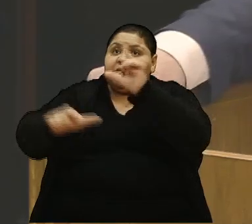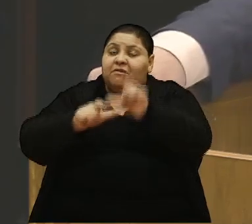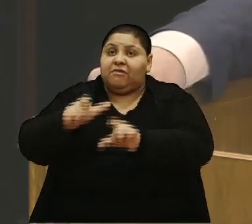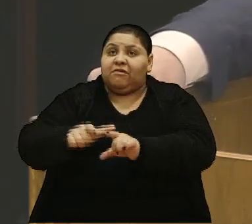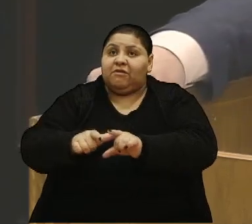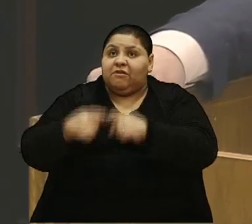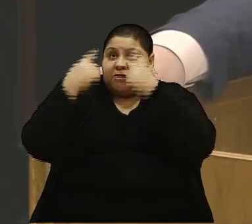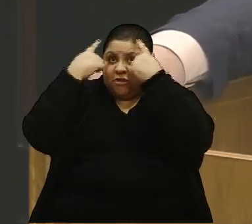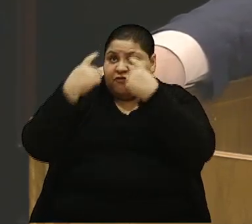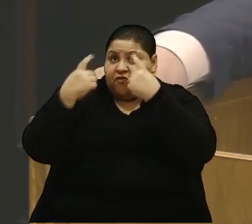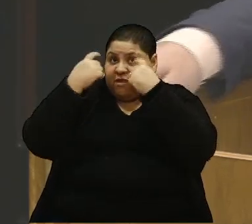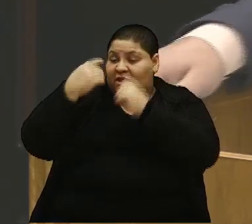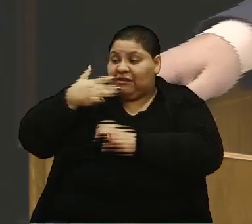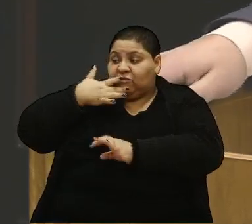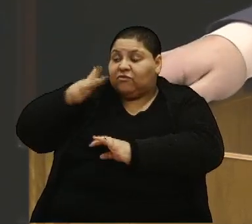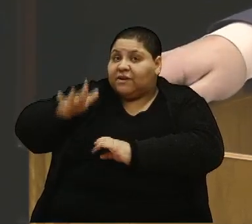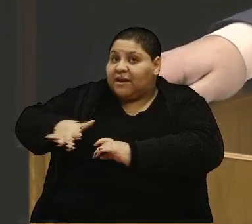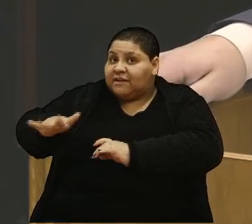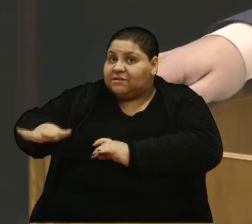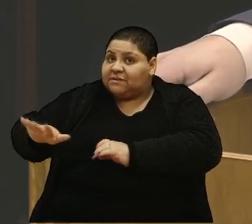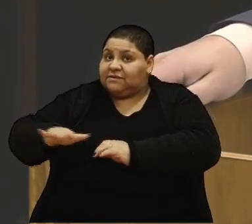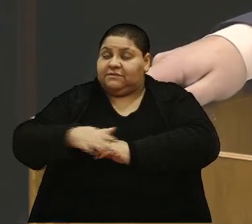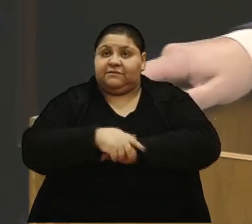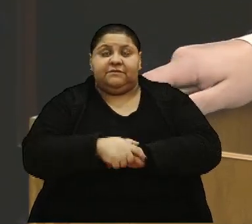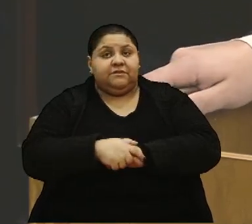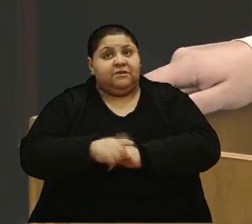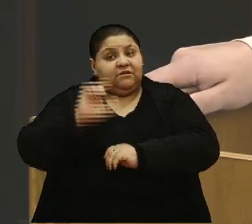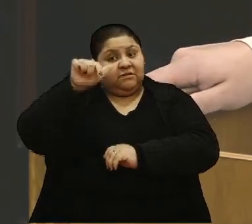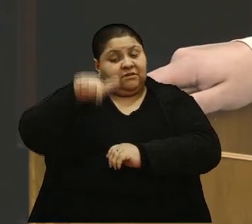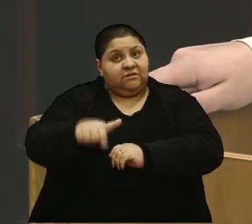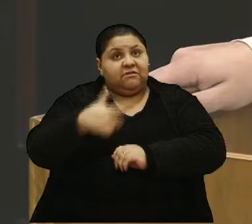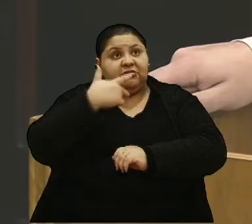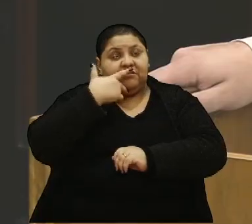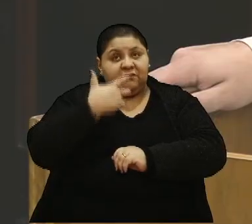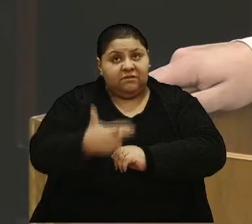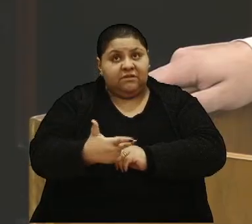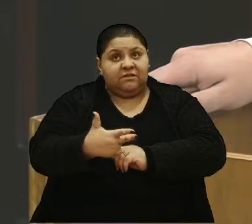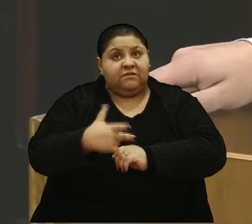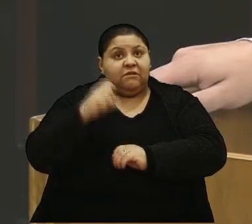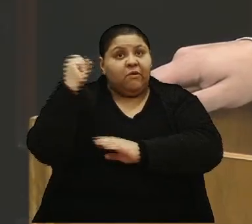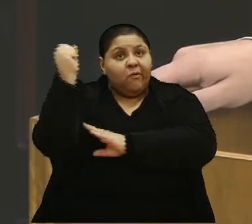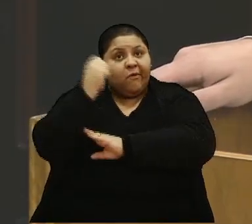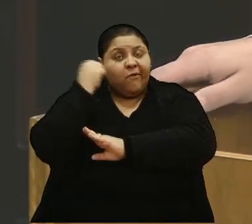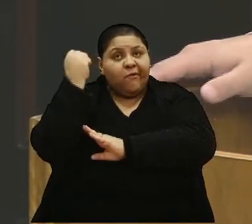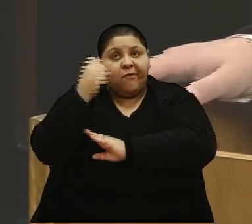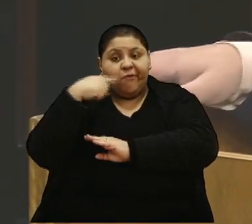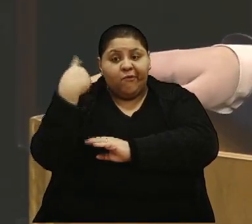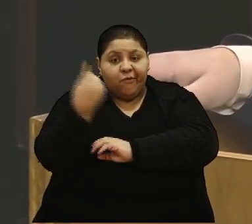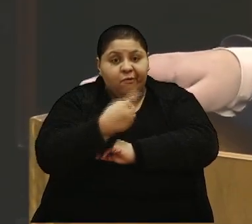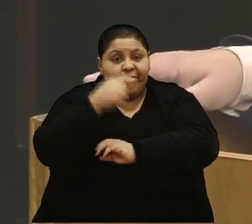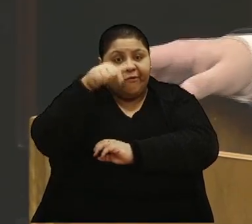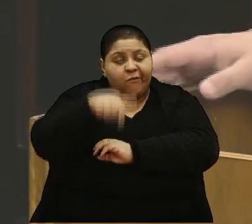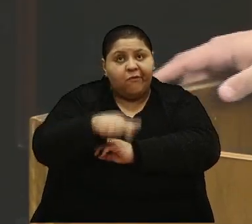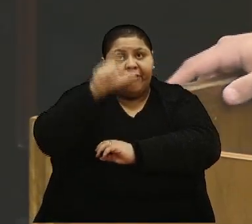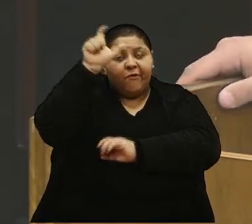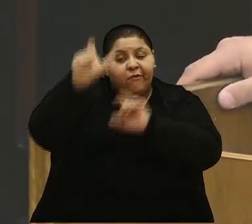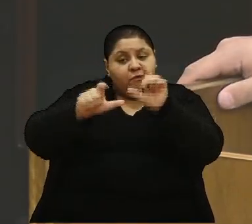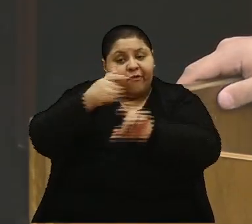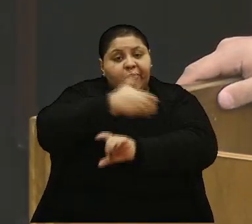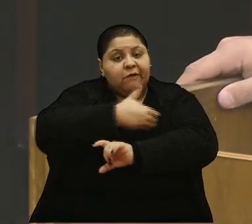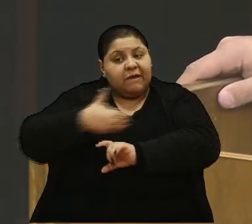violentam crianças. E aqui eu quero dizer algo muito grave para nós que somos pessoas públicas